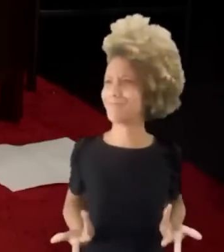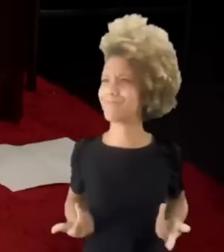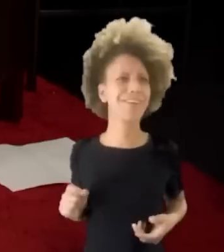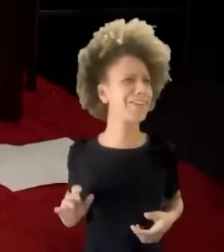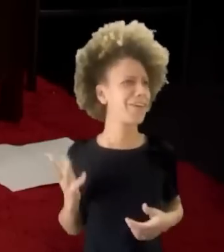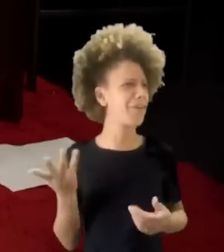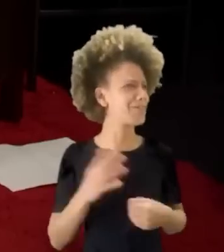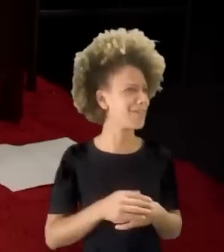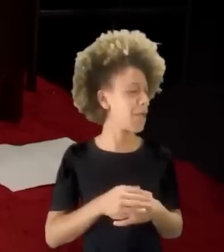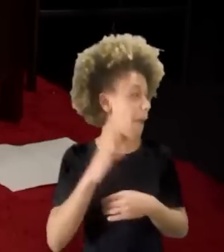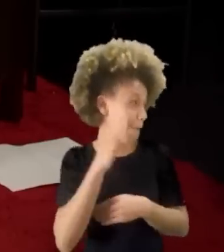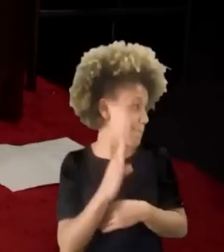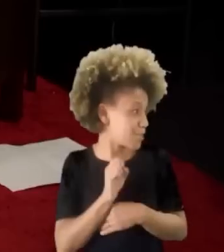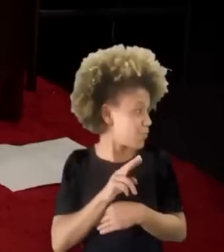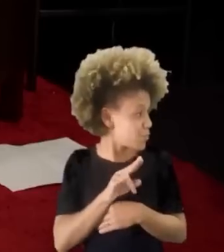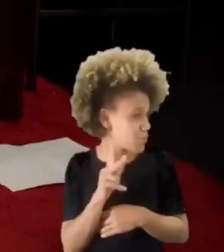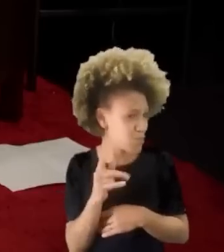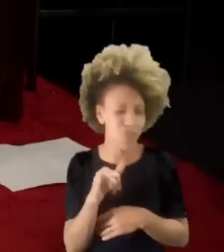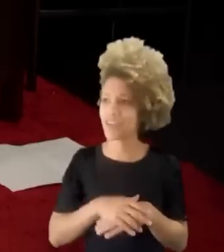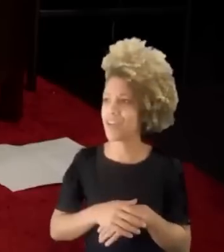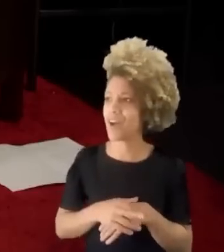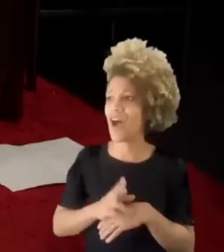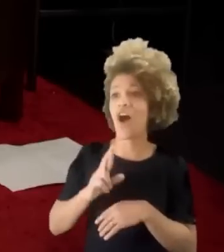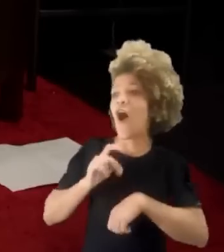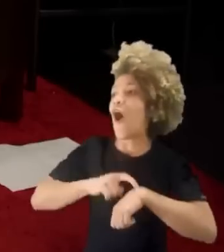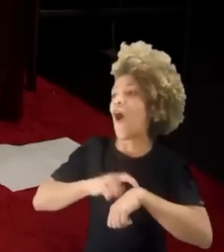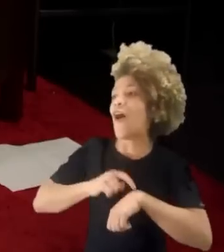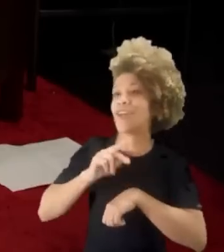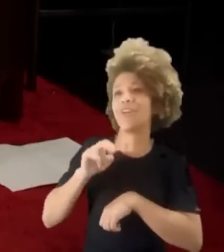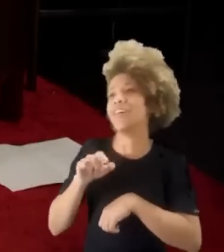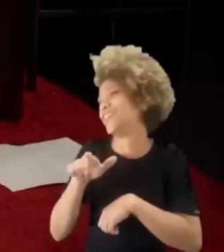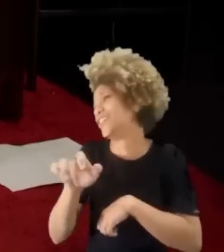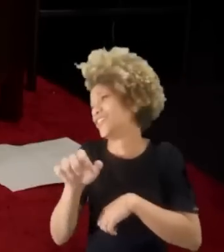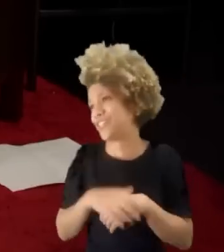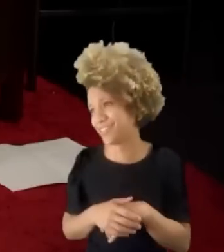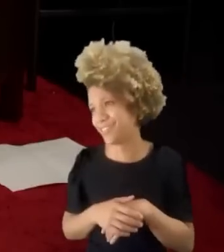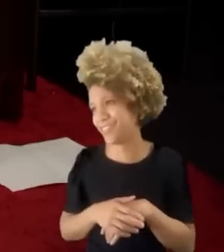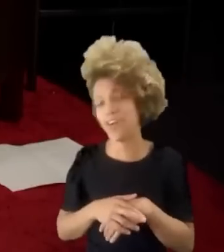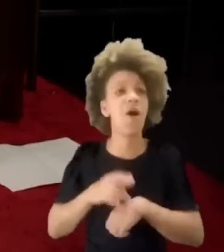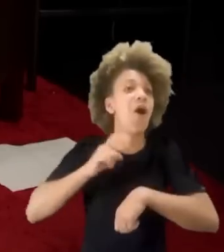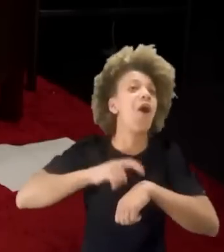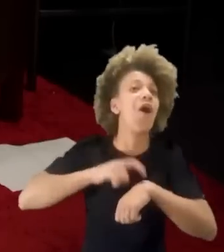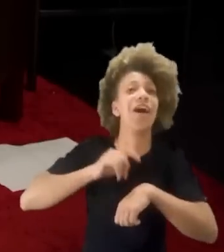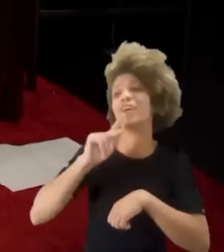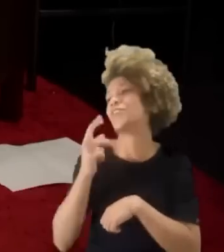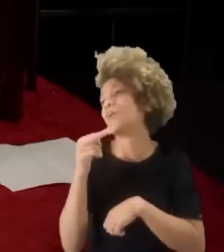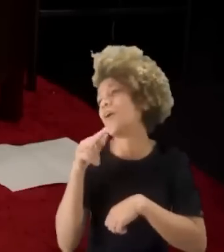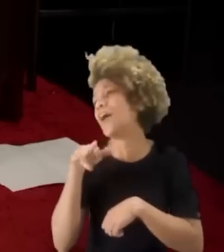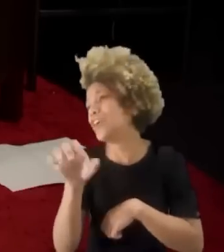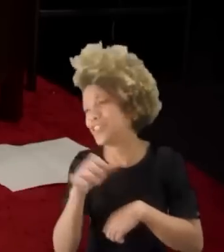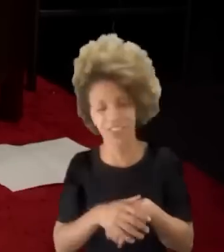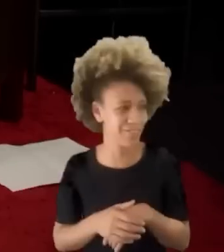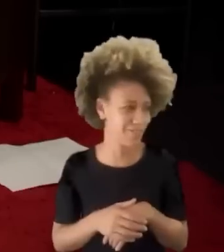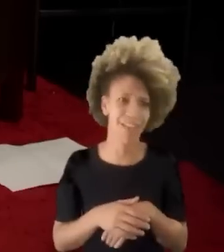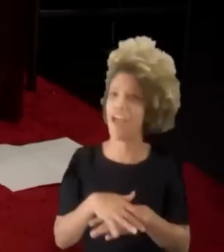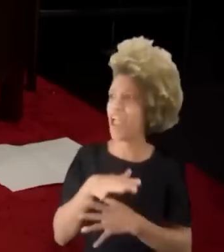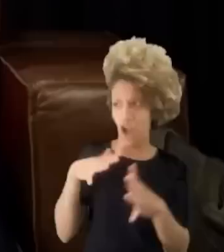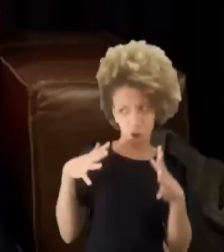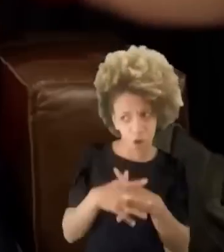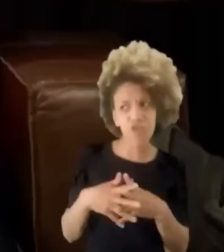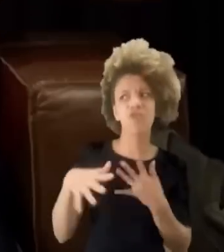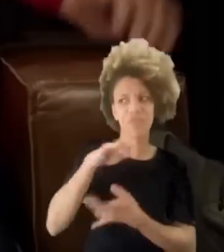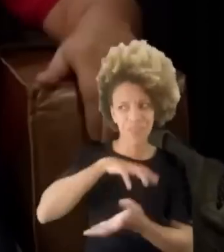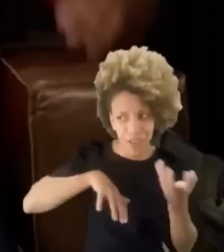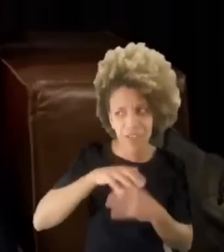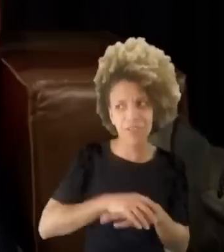essa Brasil é um sushi né os moleques que chama ele de Hora do Rush A Hora do Rush chega aí que é